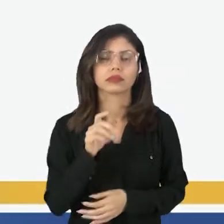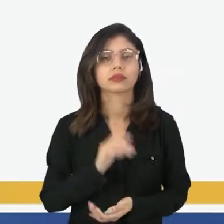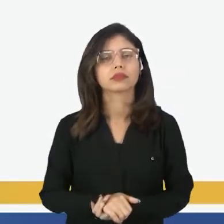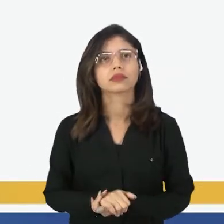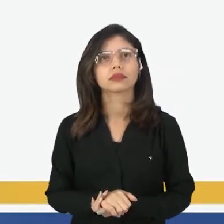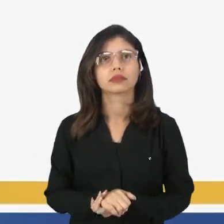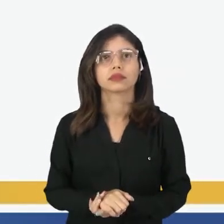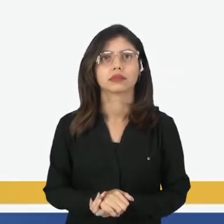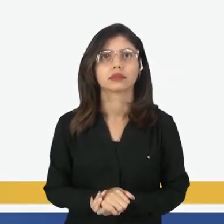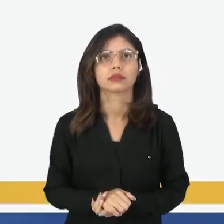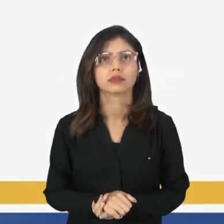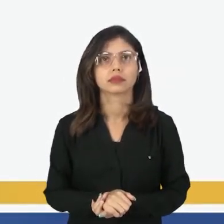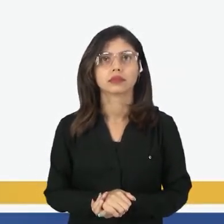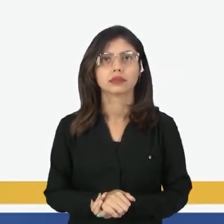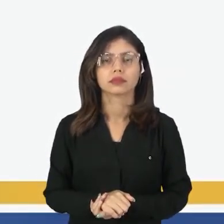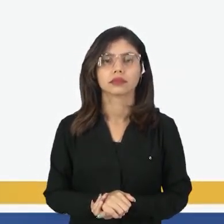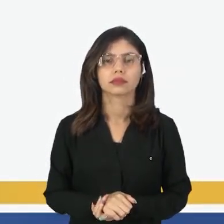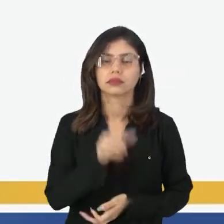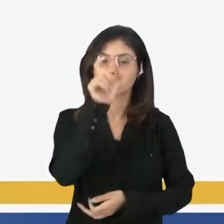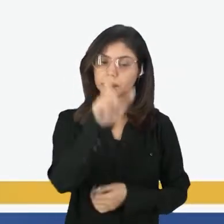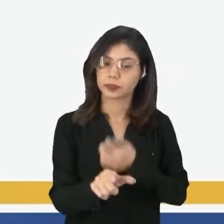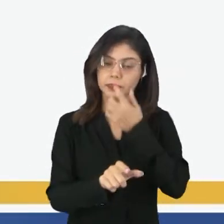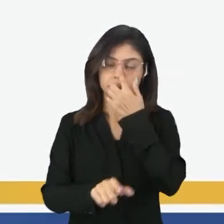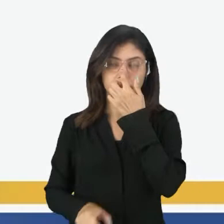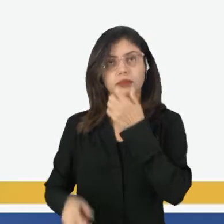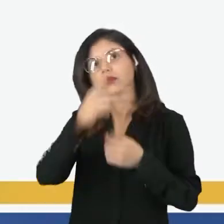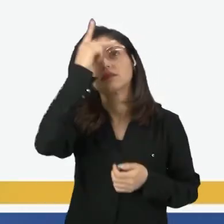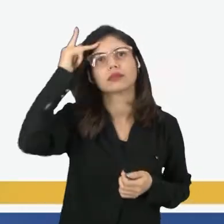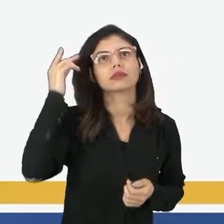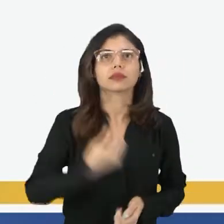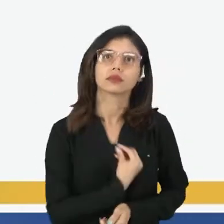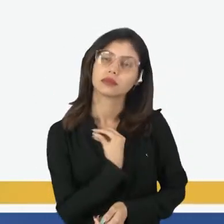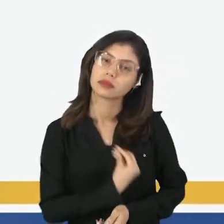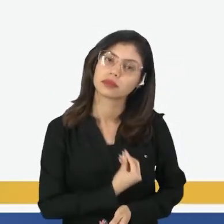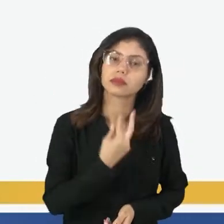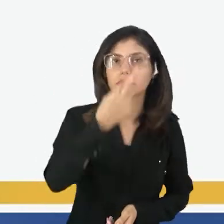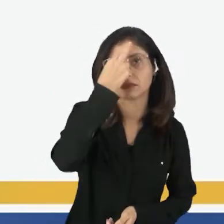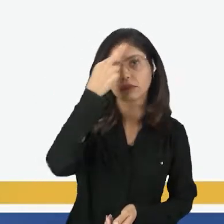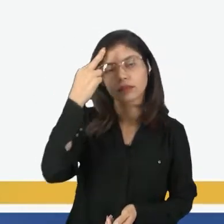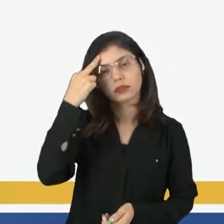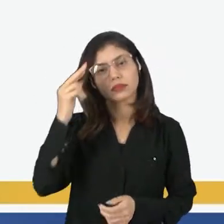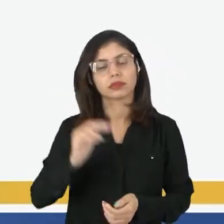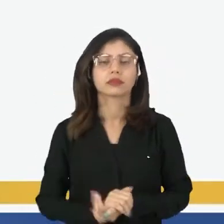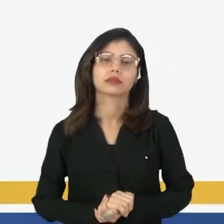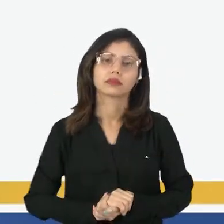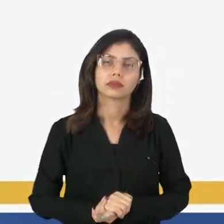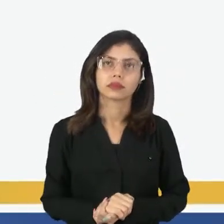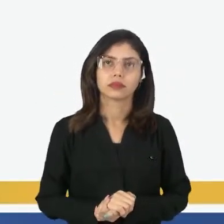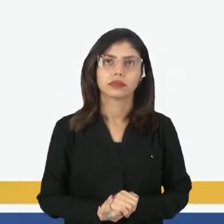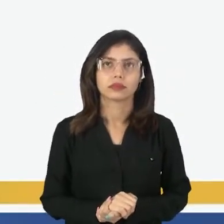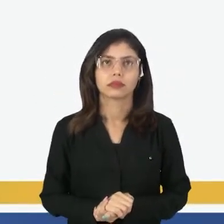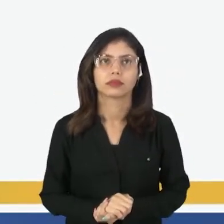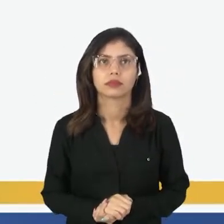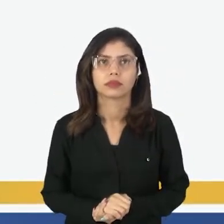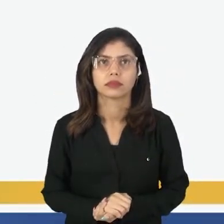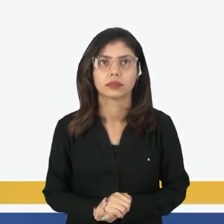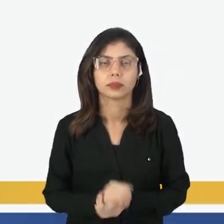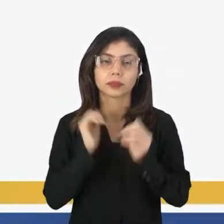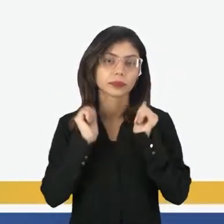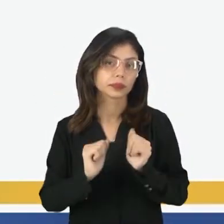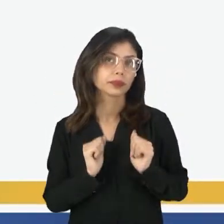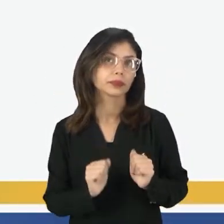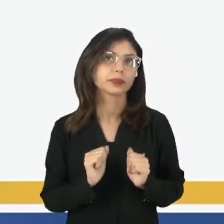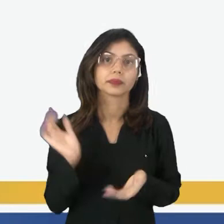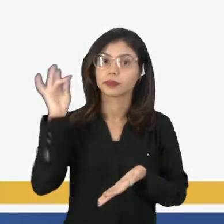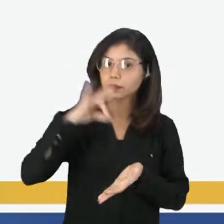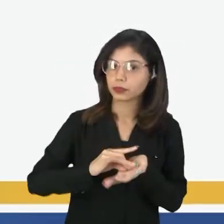Personagens, ó. Primeira parte de um conto popular são personagens. São as pessoas ou seres que vivenciam a história.